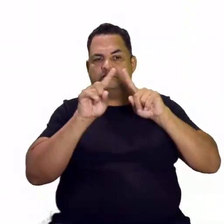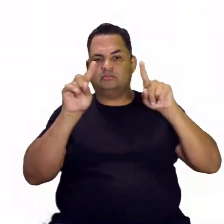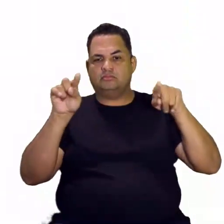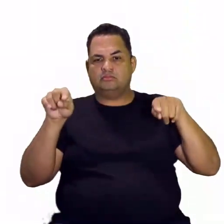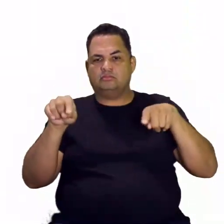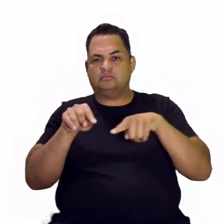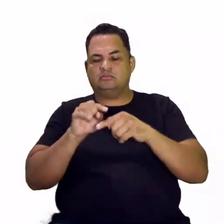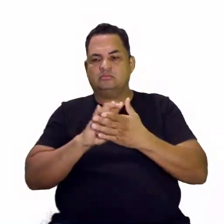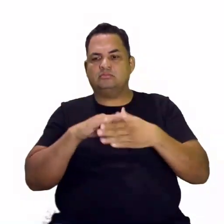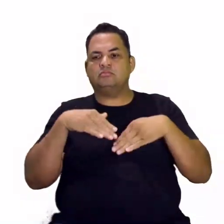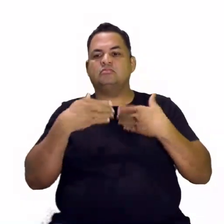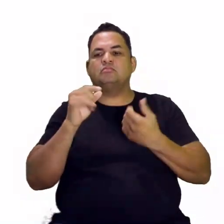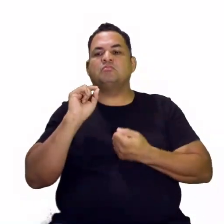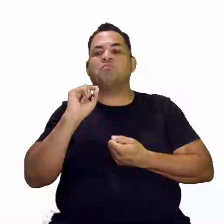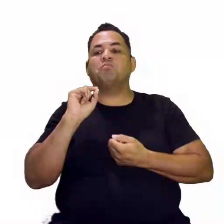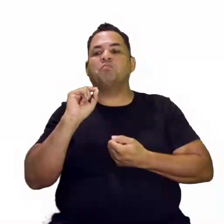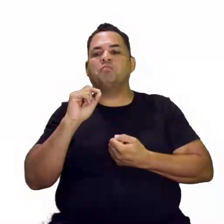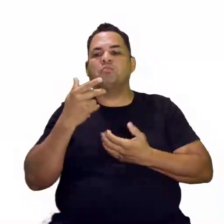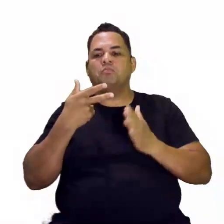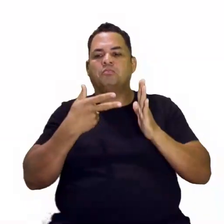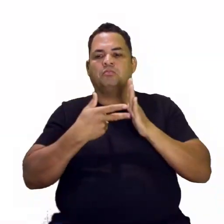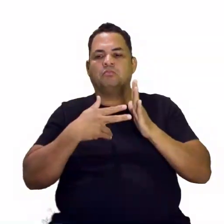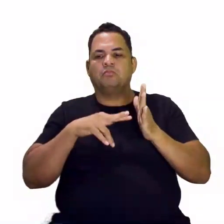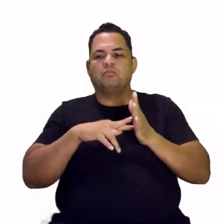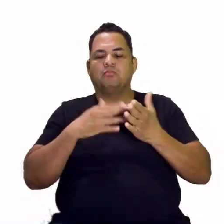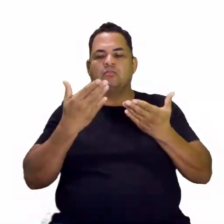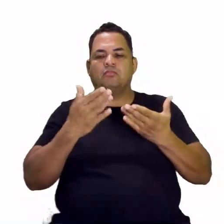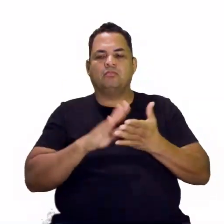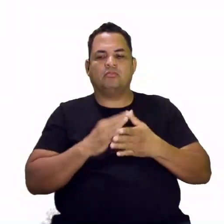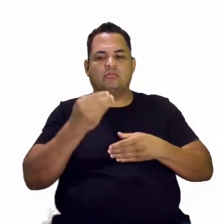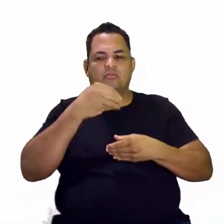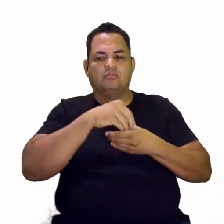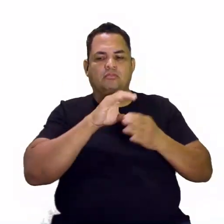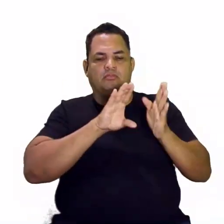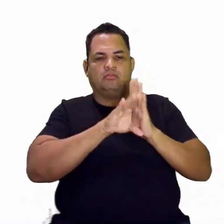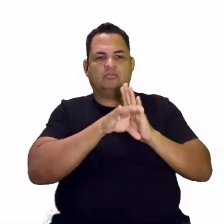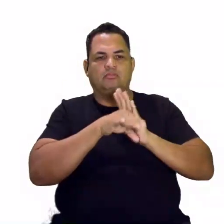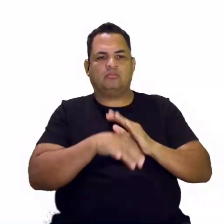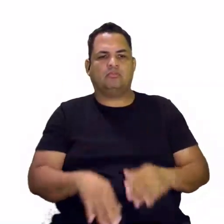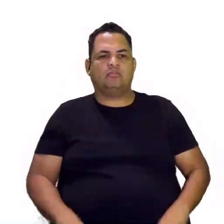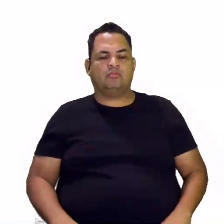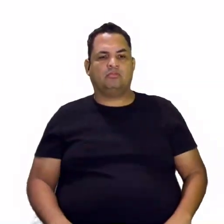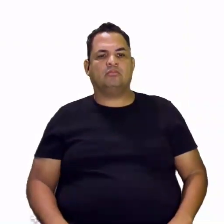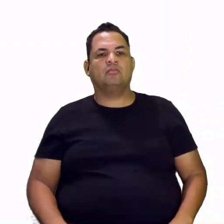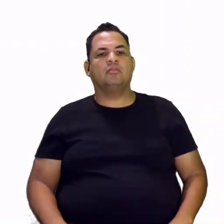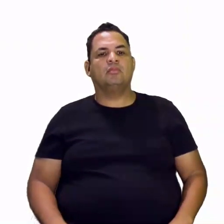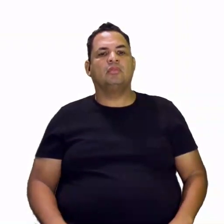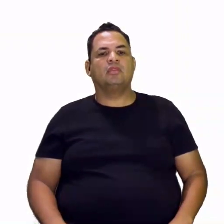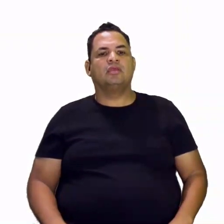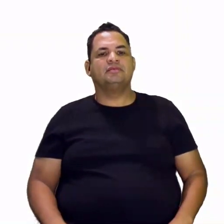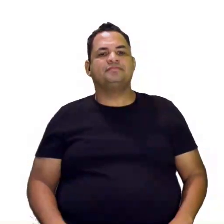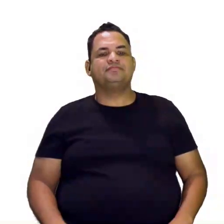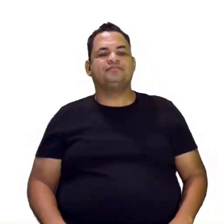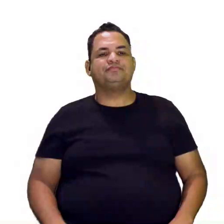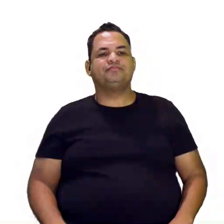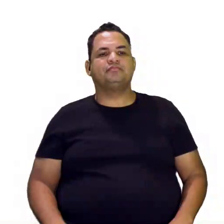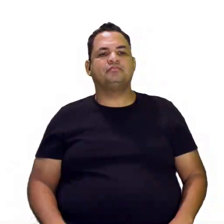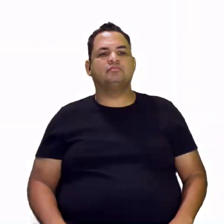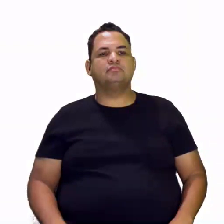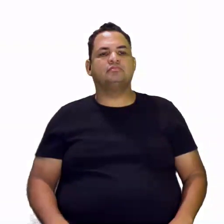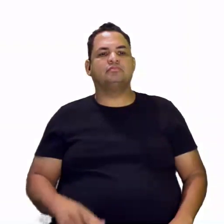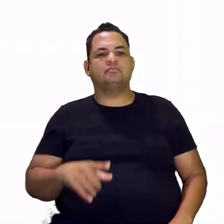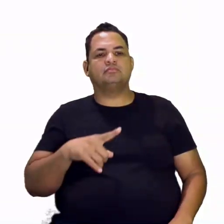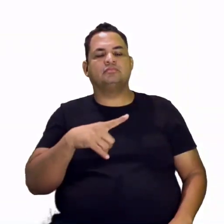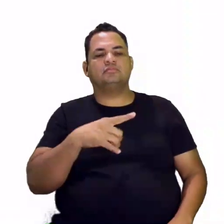lado, você vai dizer o que é, o que se encaixa dentro desse conceito, tá bom? Então, o conceito número 1 diz o seguinte: